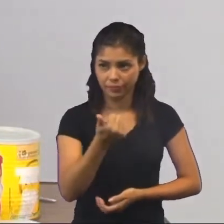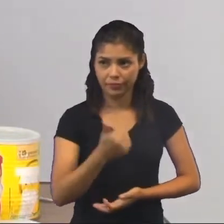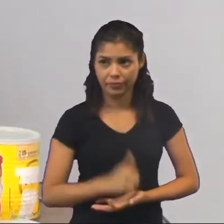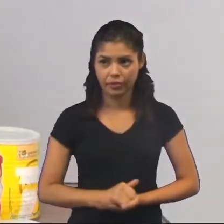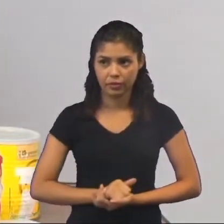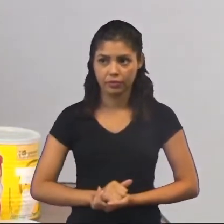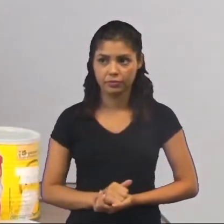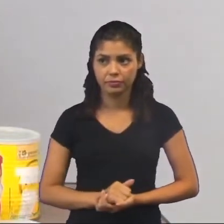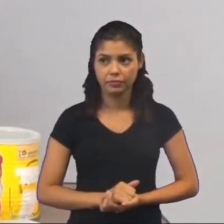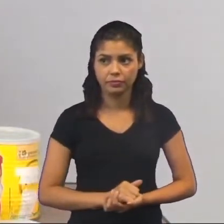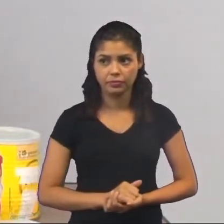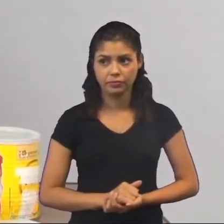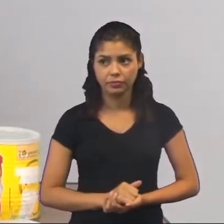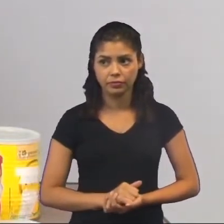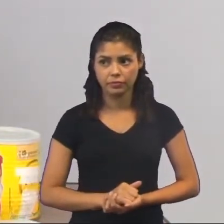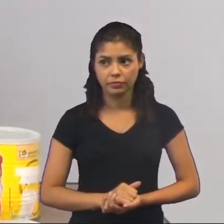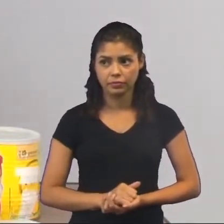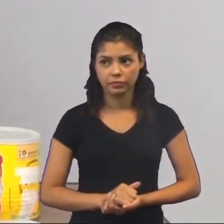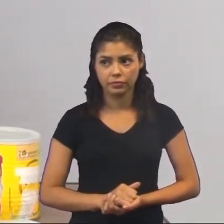condensado.